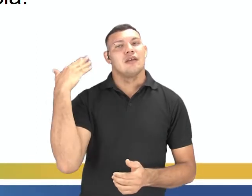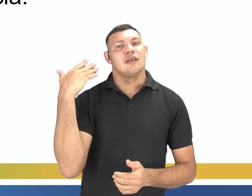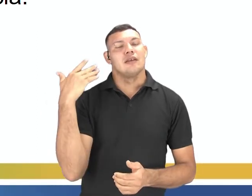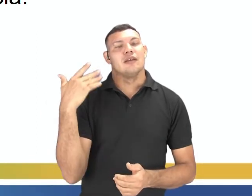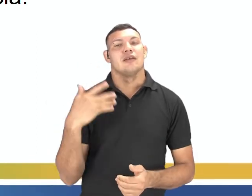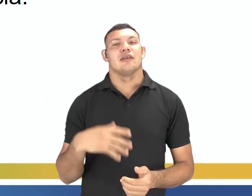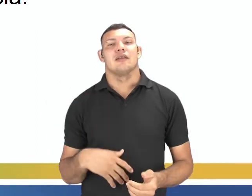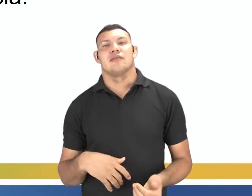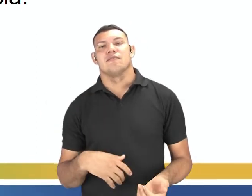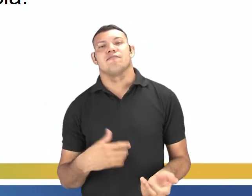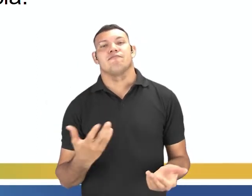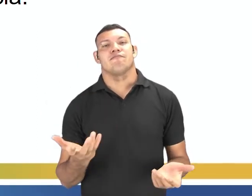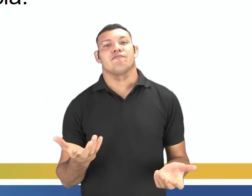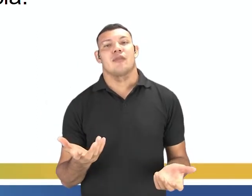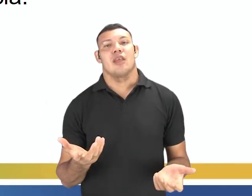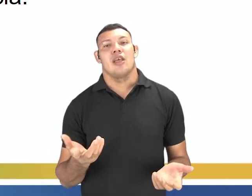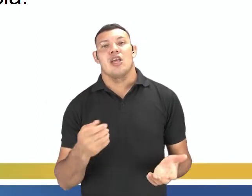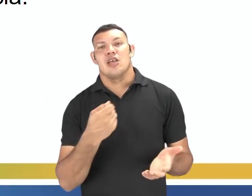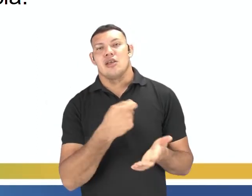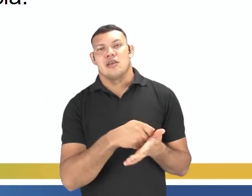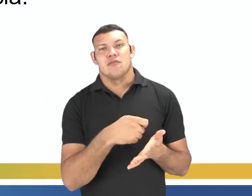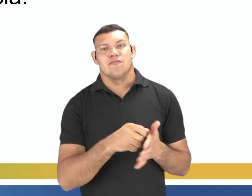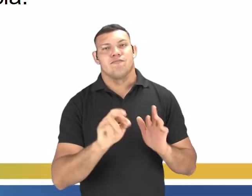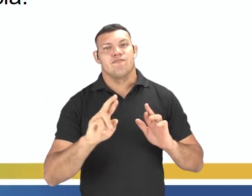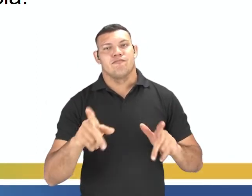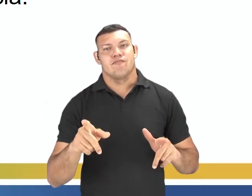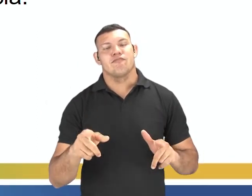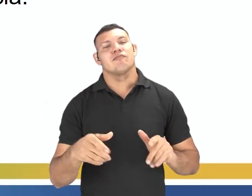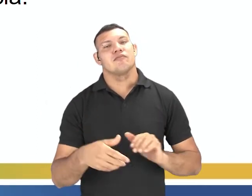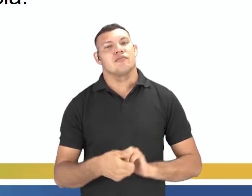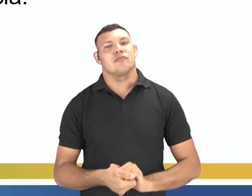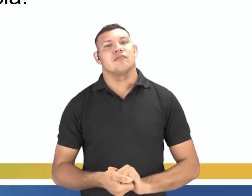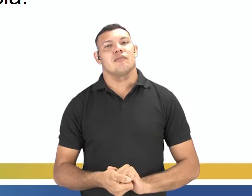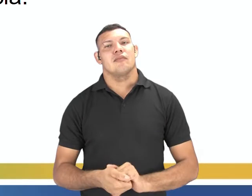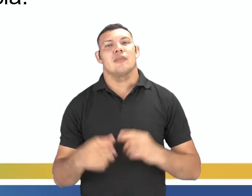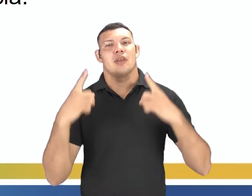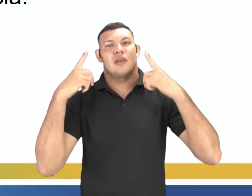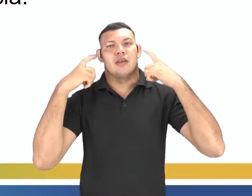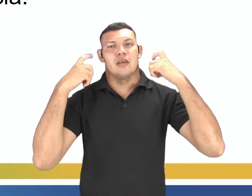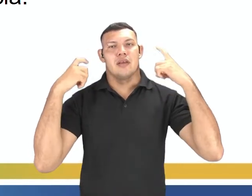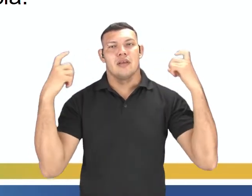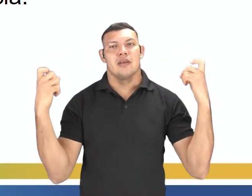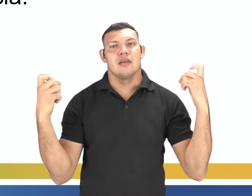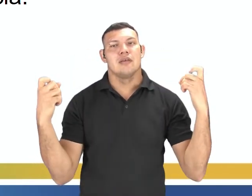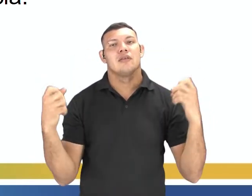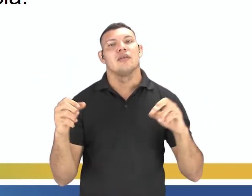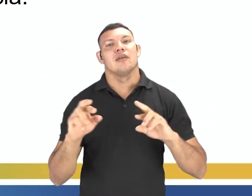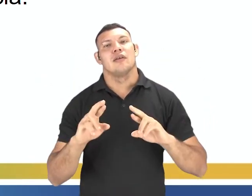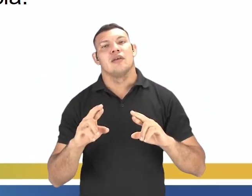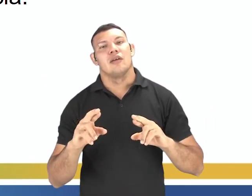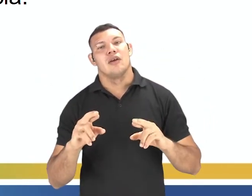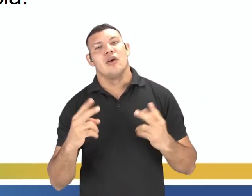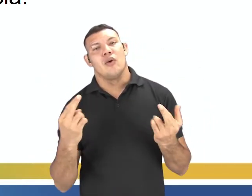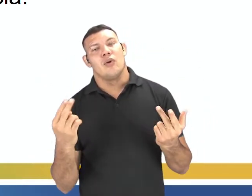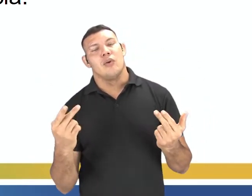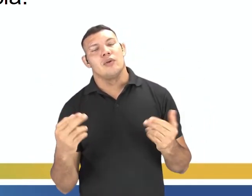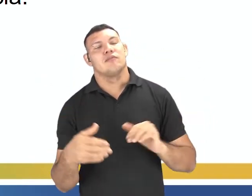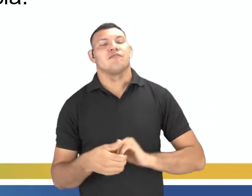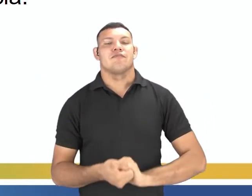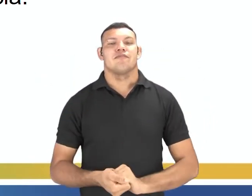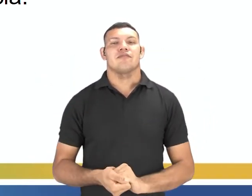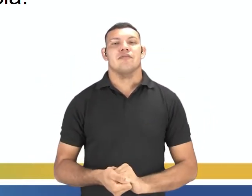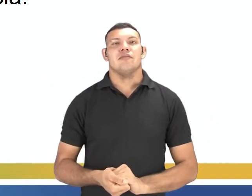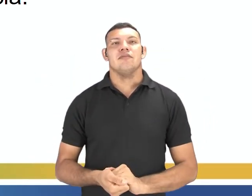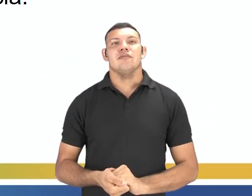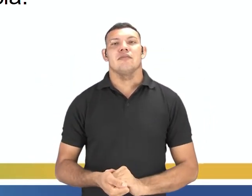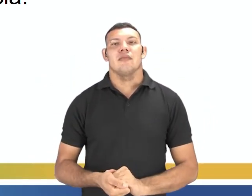diferente também. Aqui nós temos sentido, pronúncia e sentido diferente. Iguais